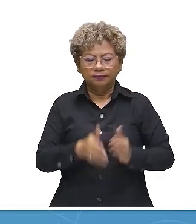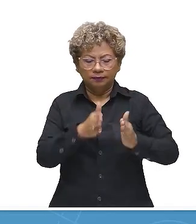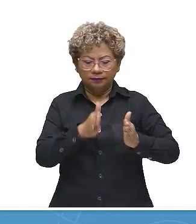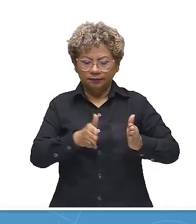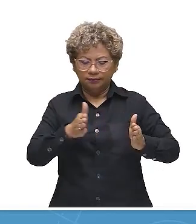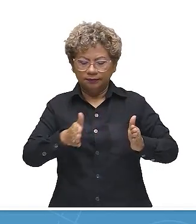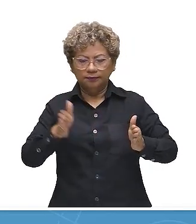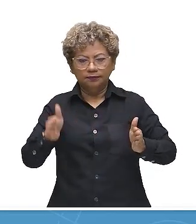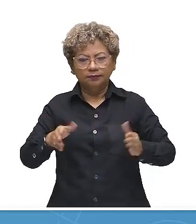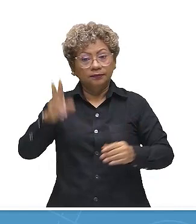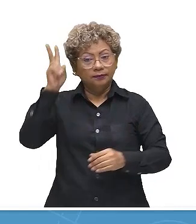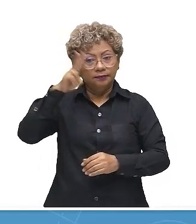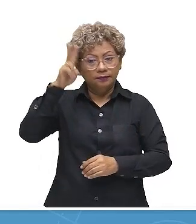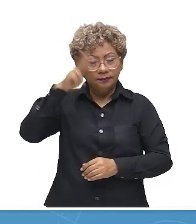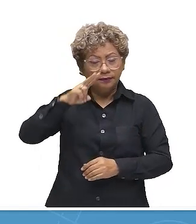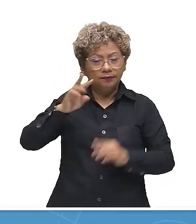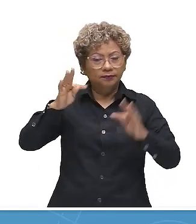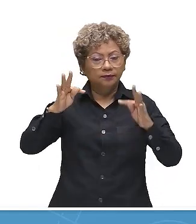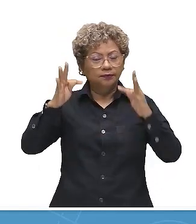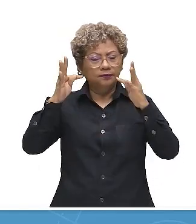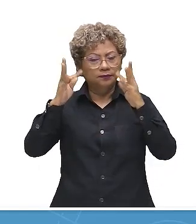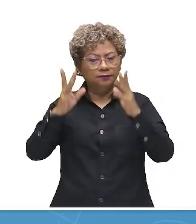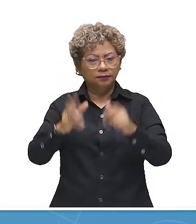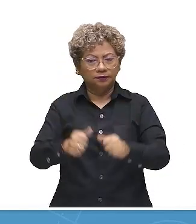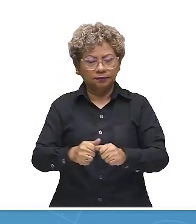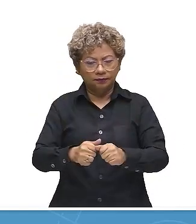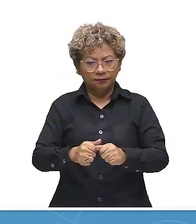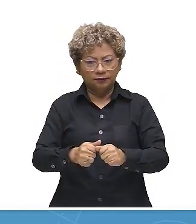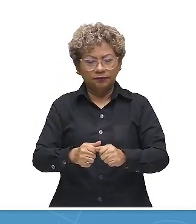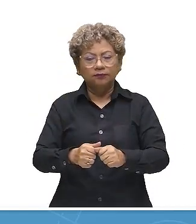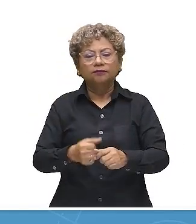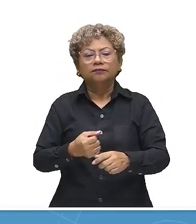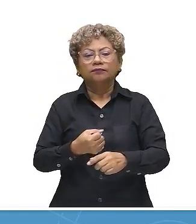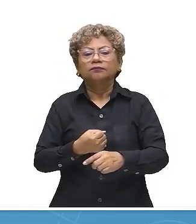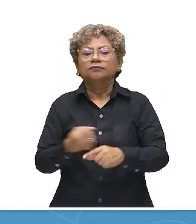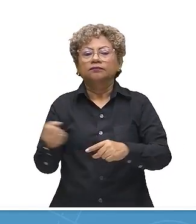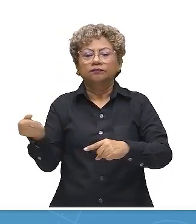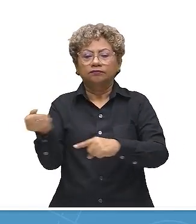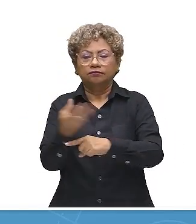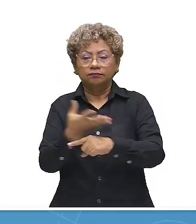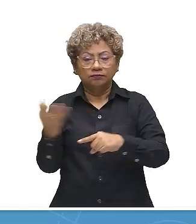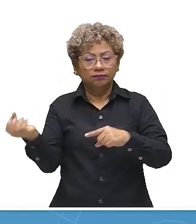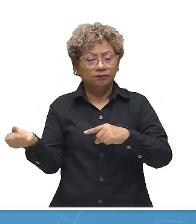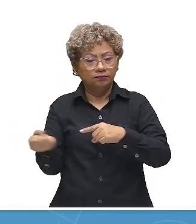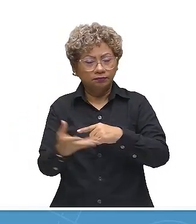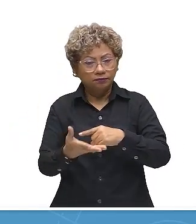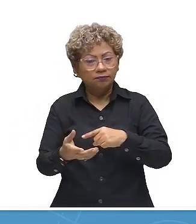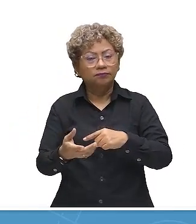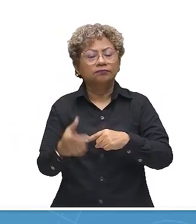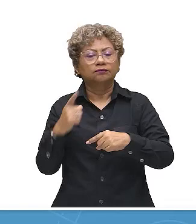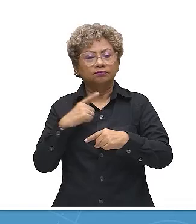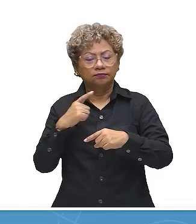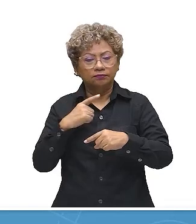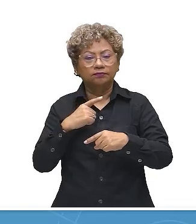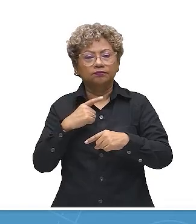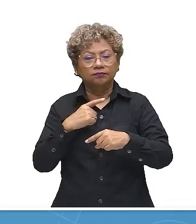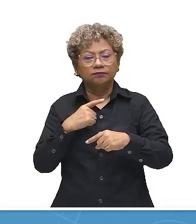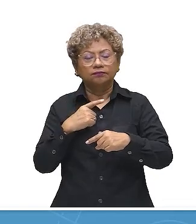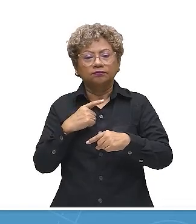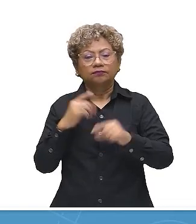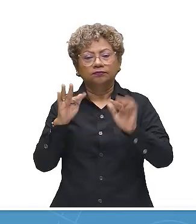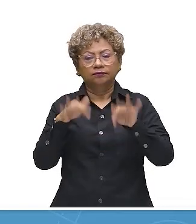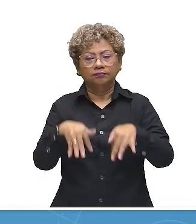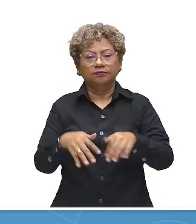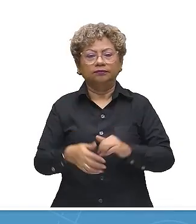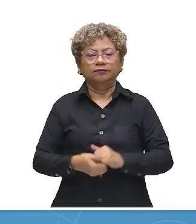toda fração irredutível possui várias frações equivalentes, como a gente viu aí, tá bom?